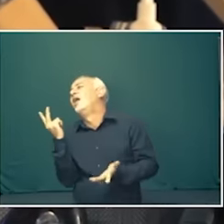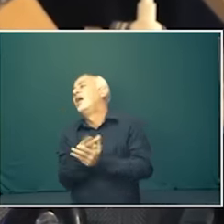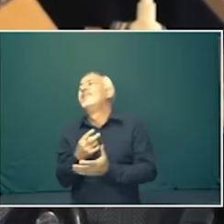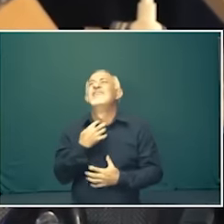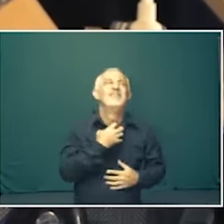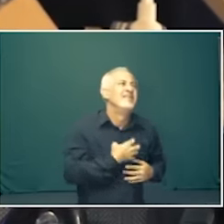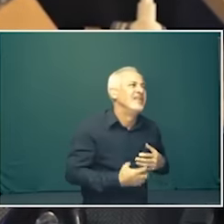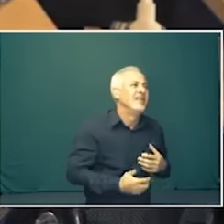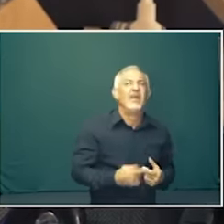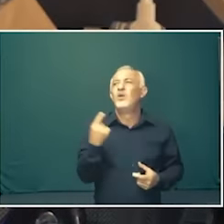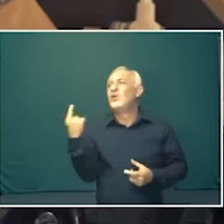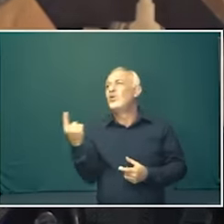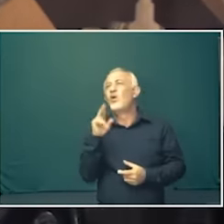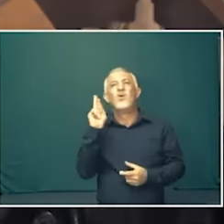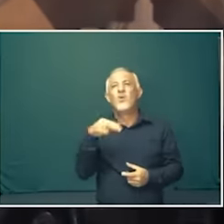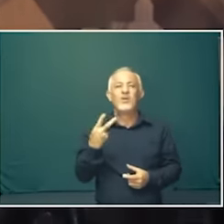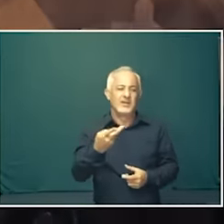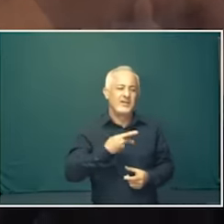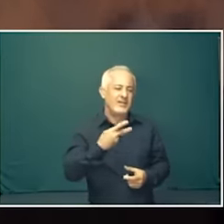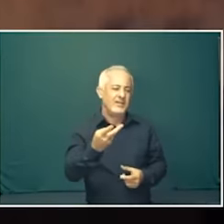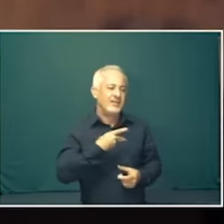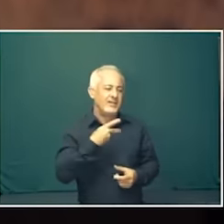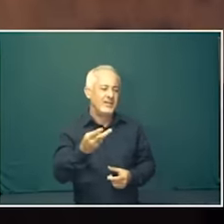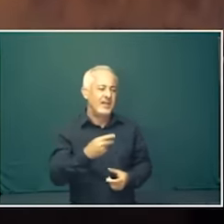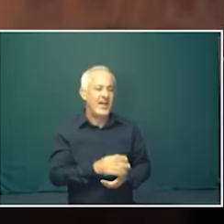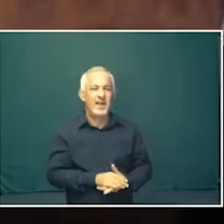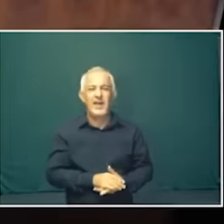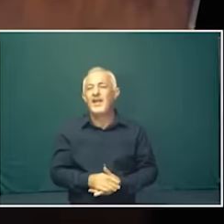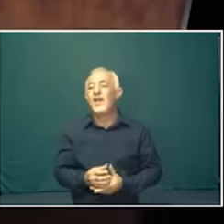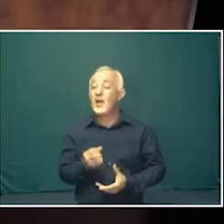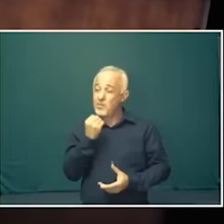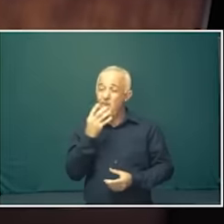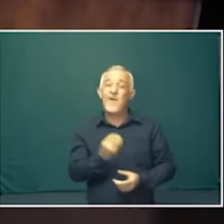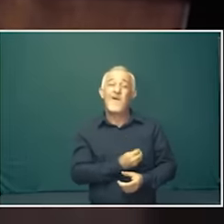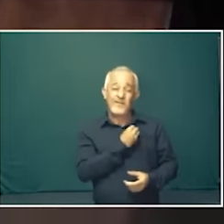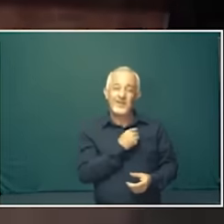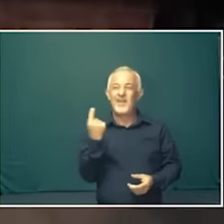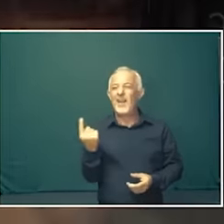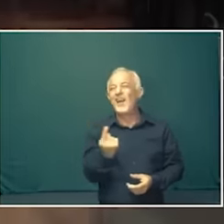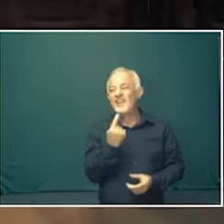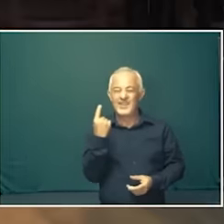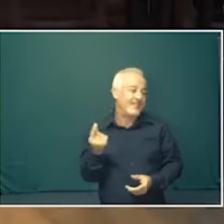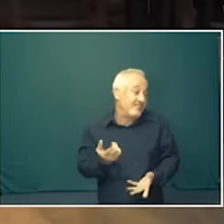era nós. Me dava bem no singular.